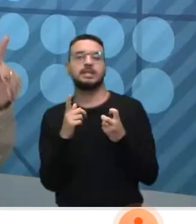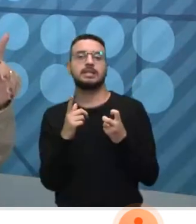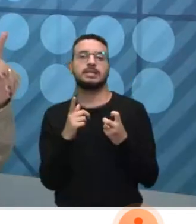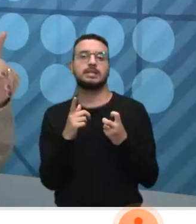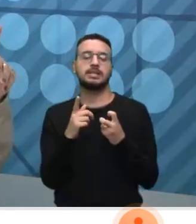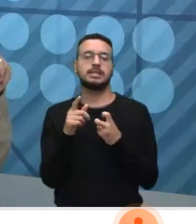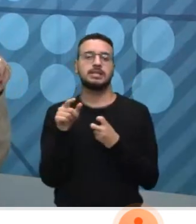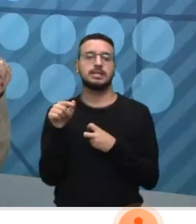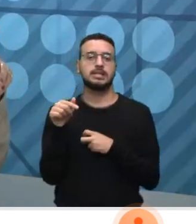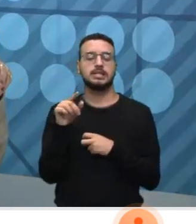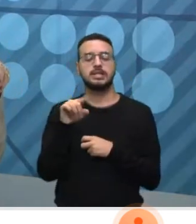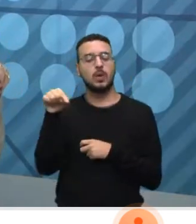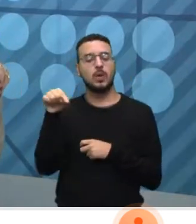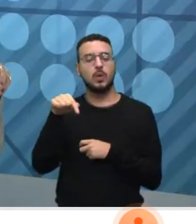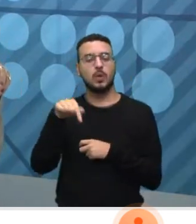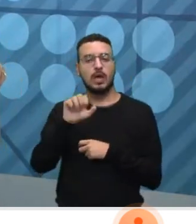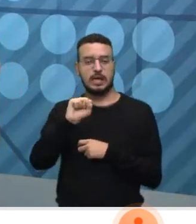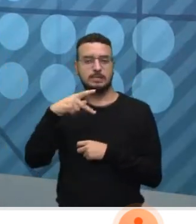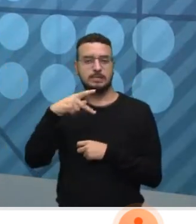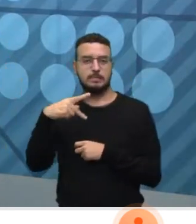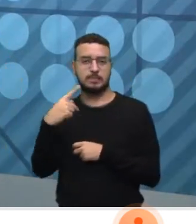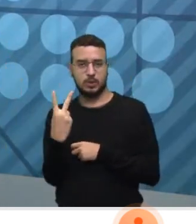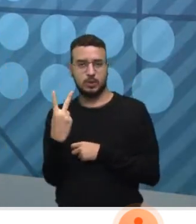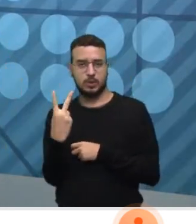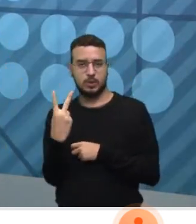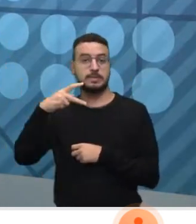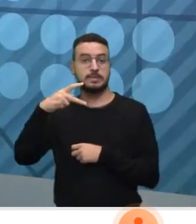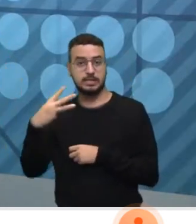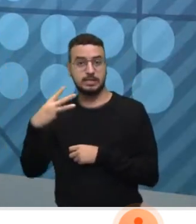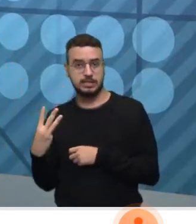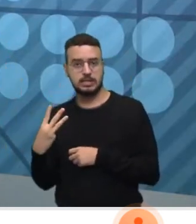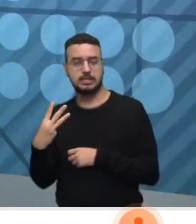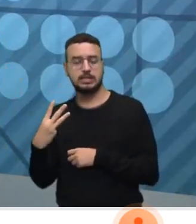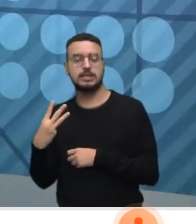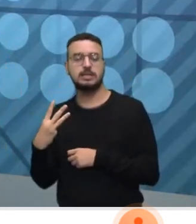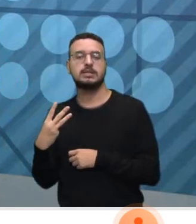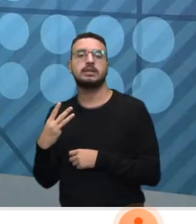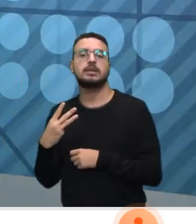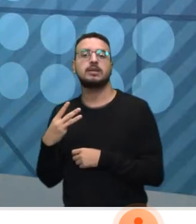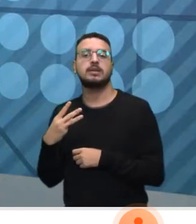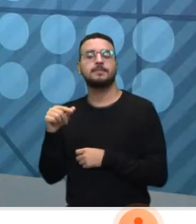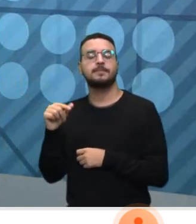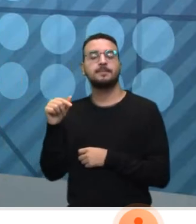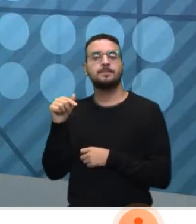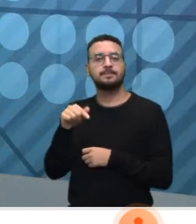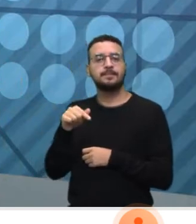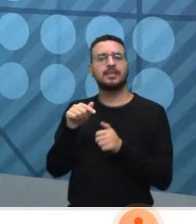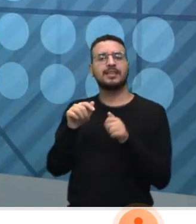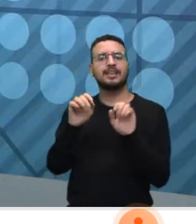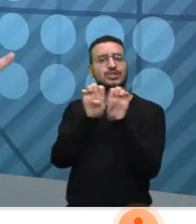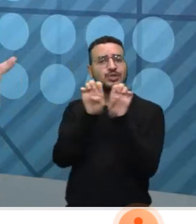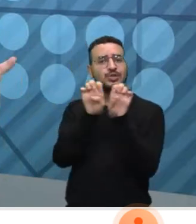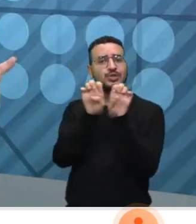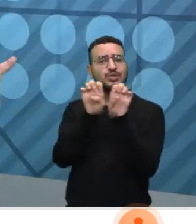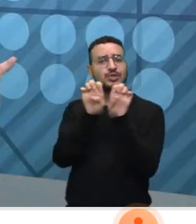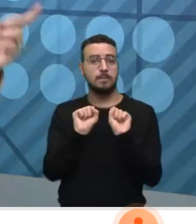não nessa situação, mas na próxima, que as estruturas gramaticais, elas podem ser tópico,